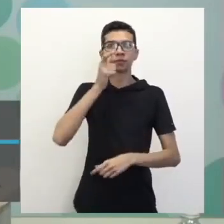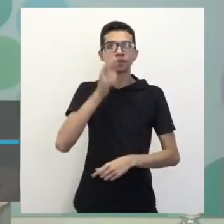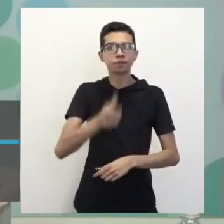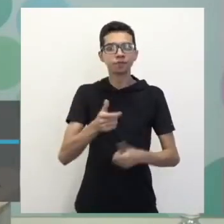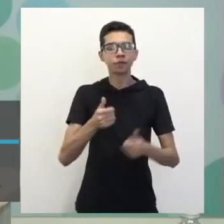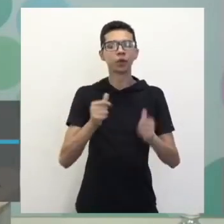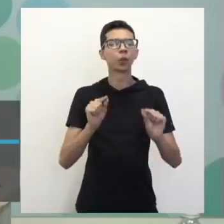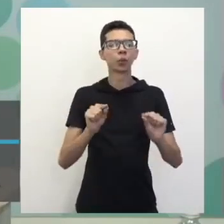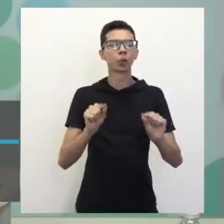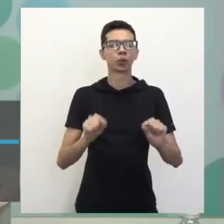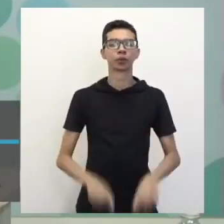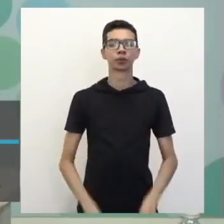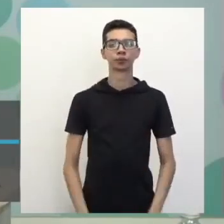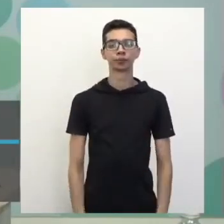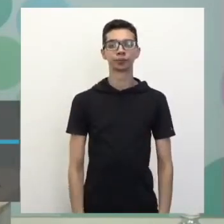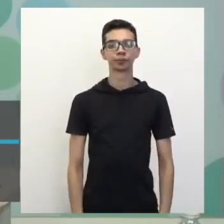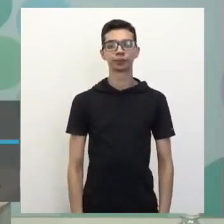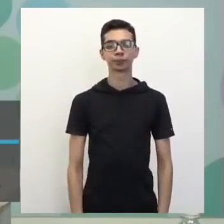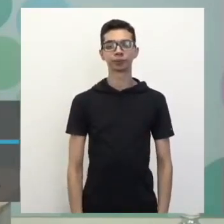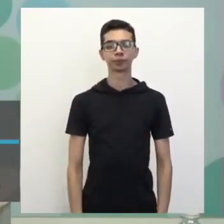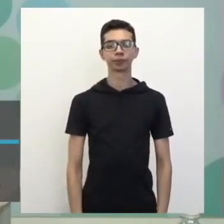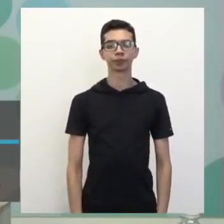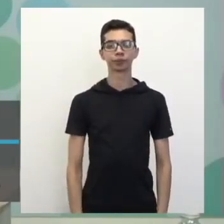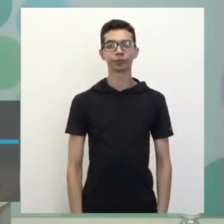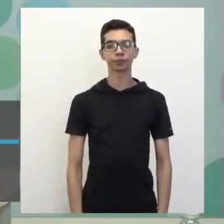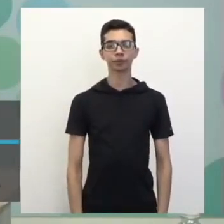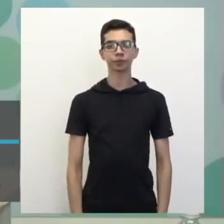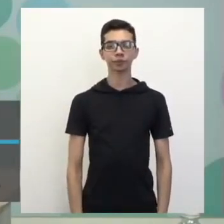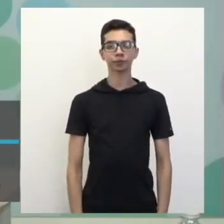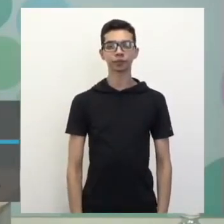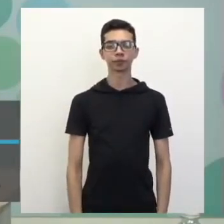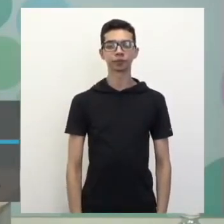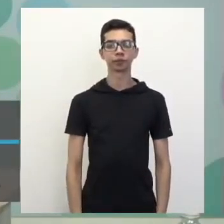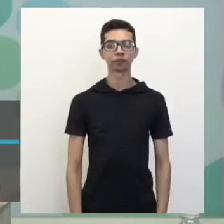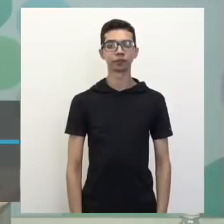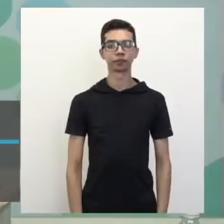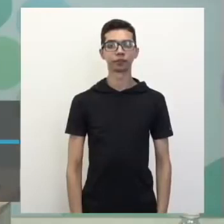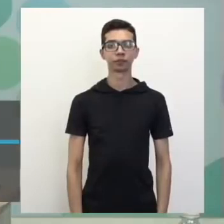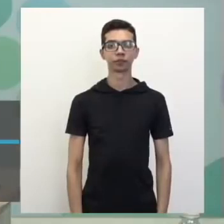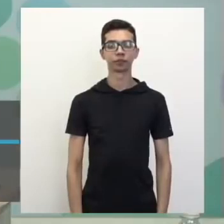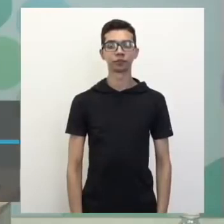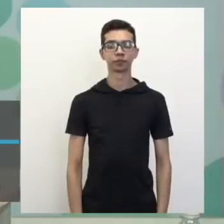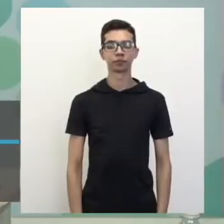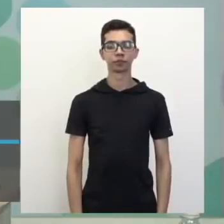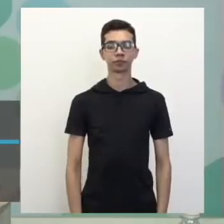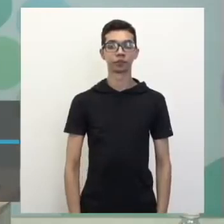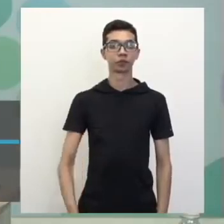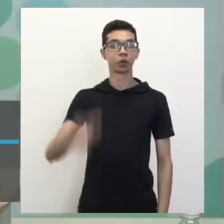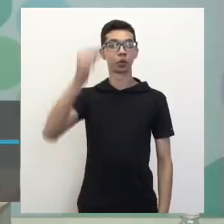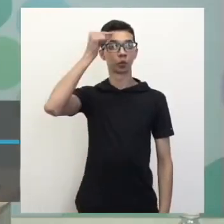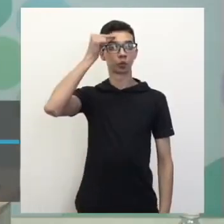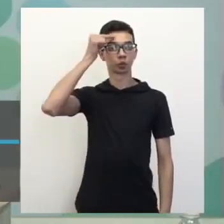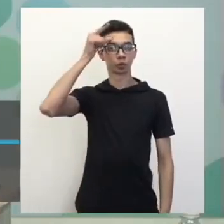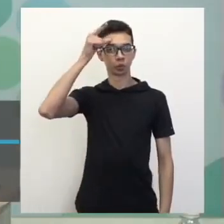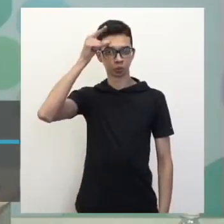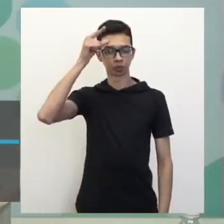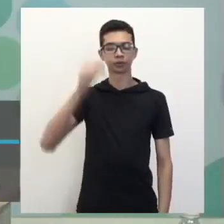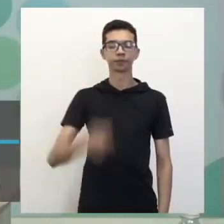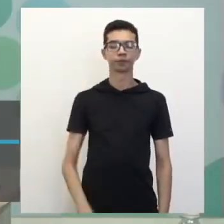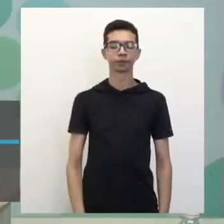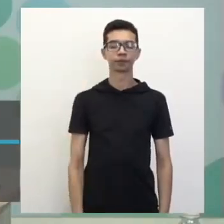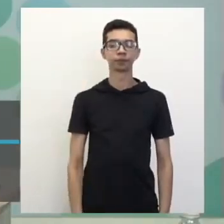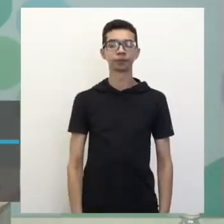tá? Deixa eu ver aqui, peraí, eu tinha separado aqui. Tá? A cultura, ela cita a